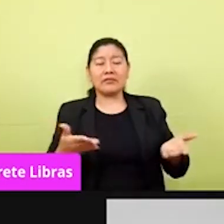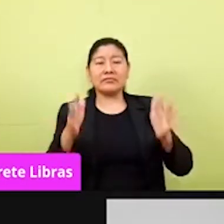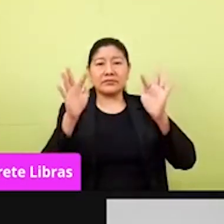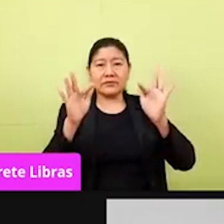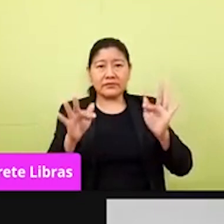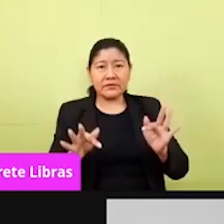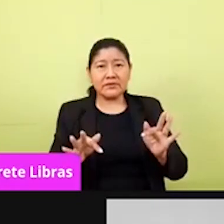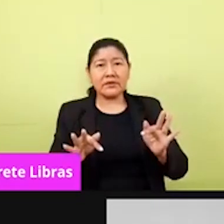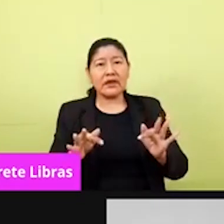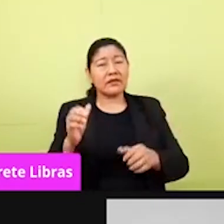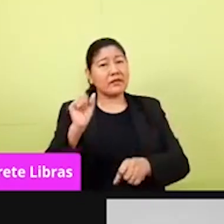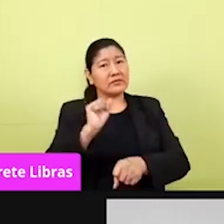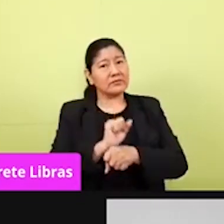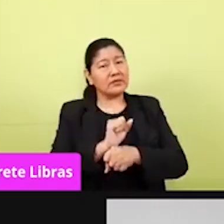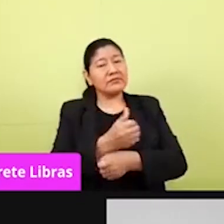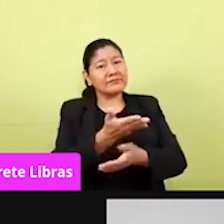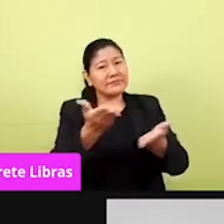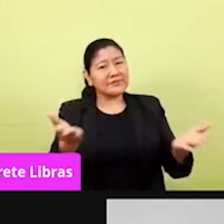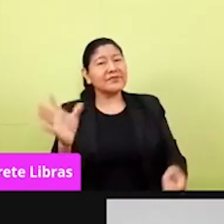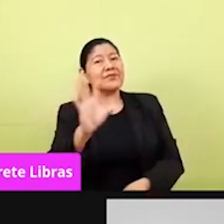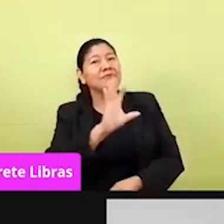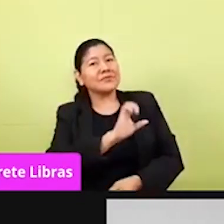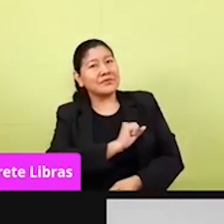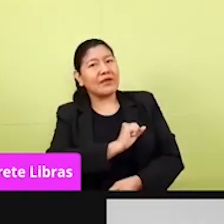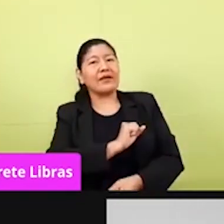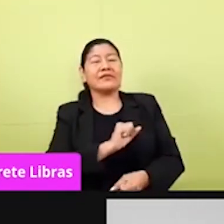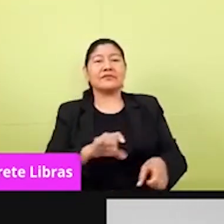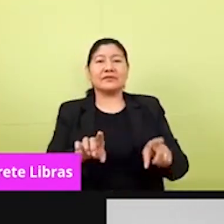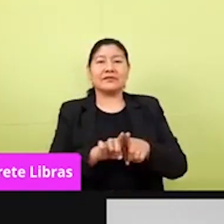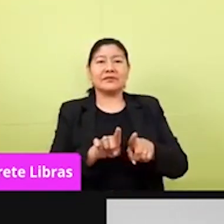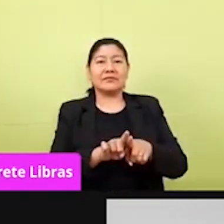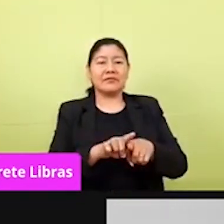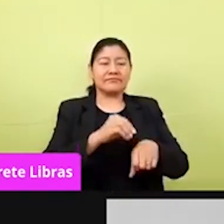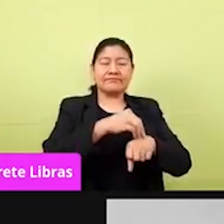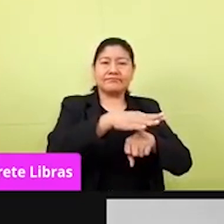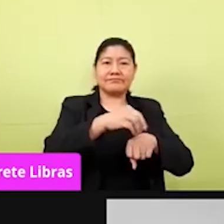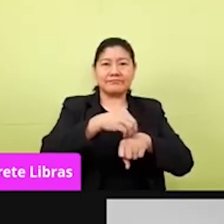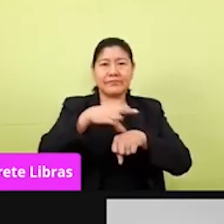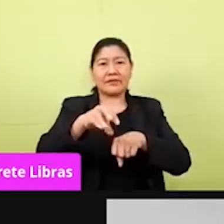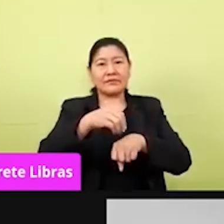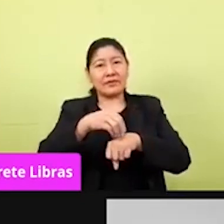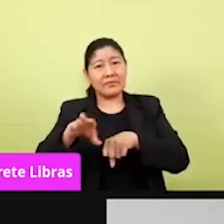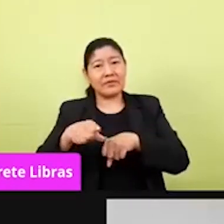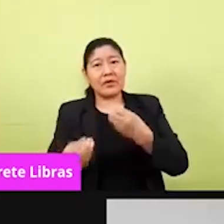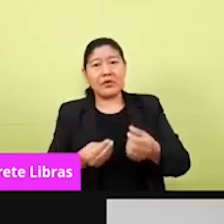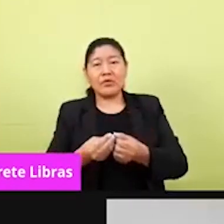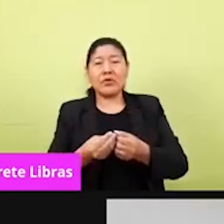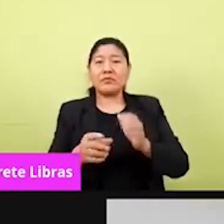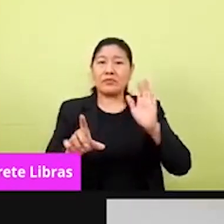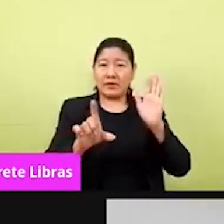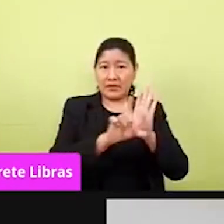ajudar, né, principalmente a comunidade escolar aí a trabalhar sobre essas questões, né, levar a Lei 6.126 para a